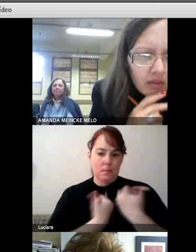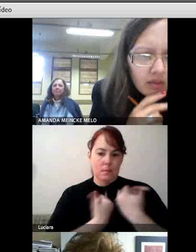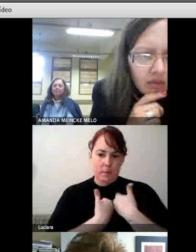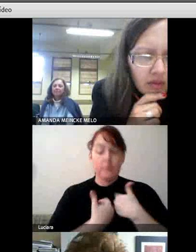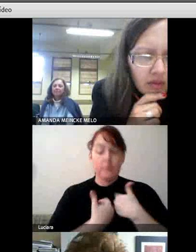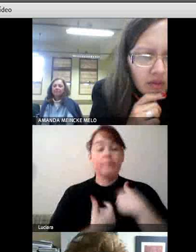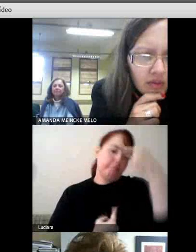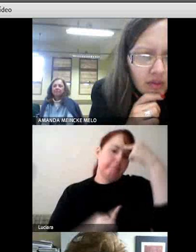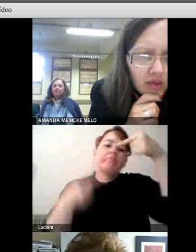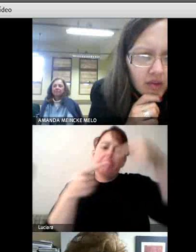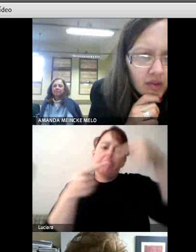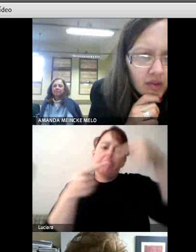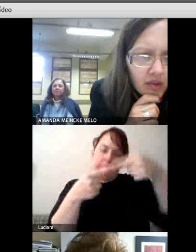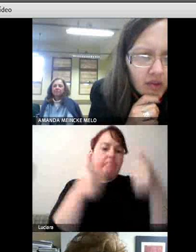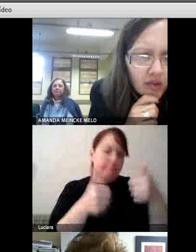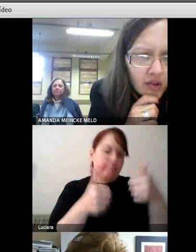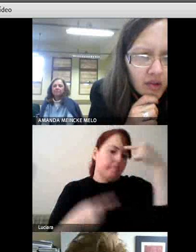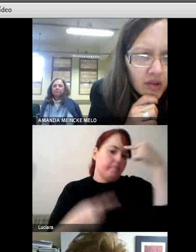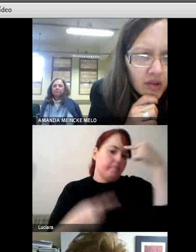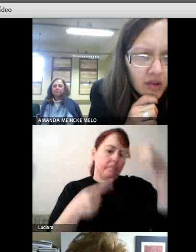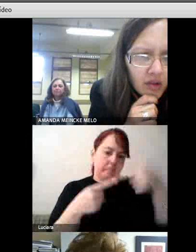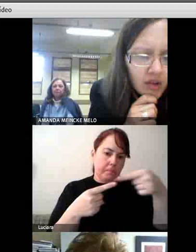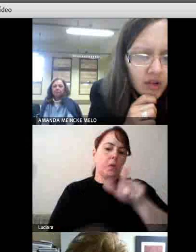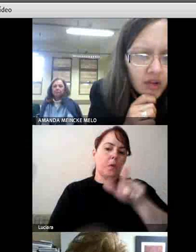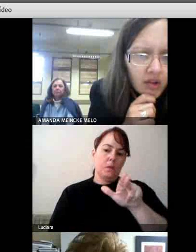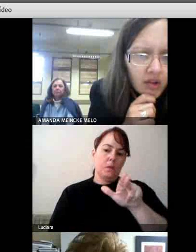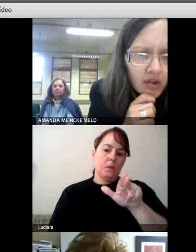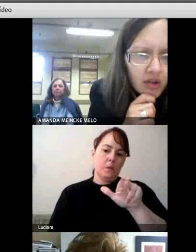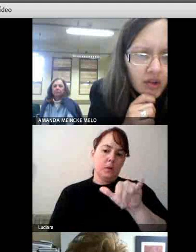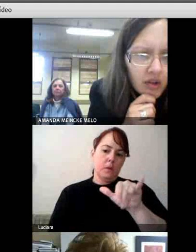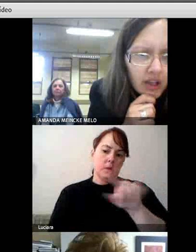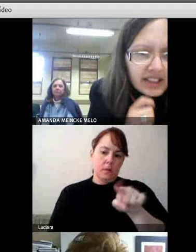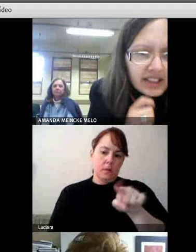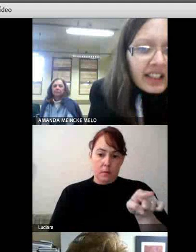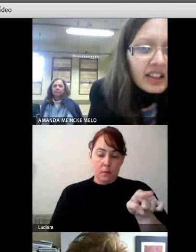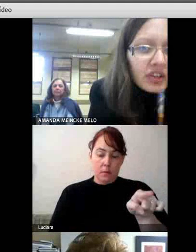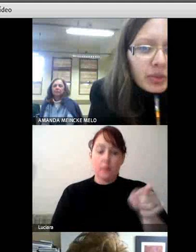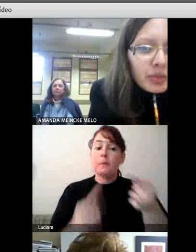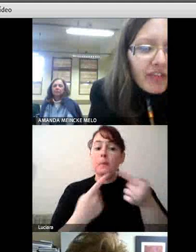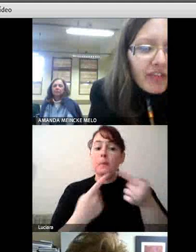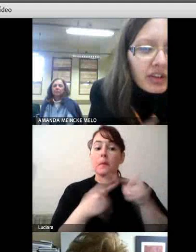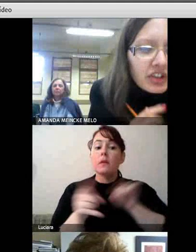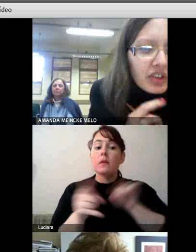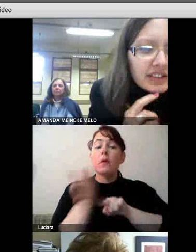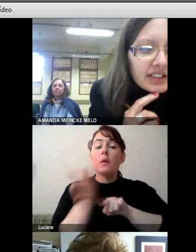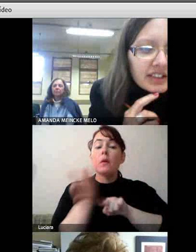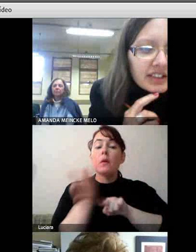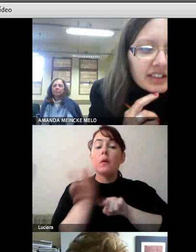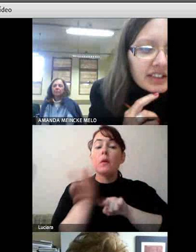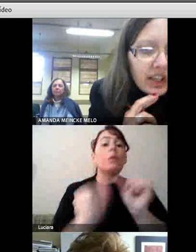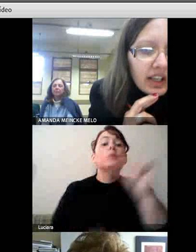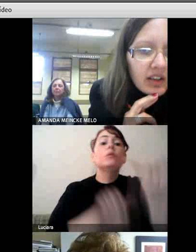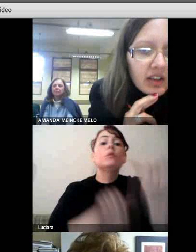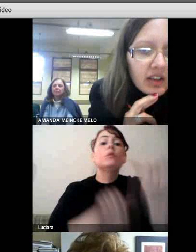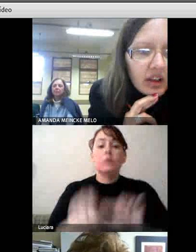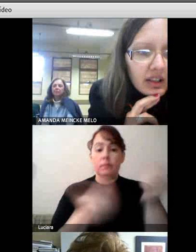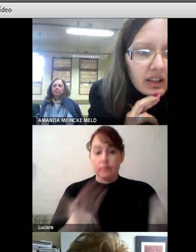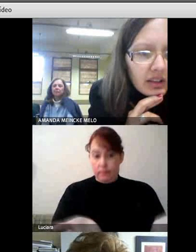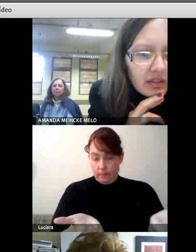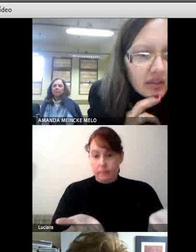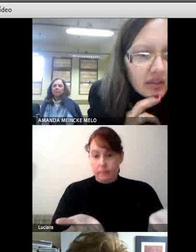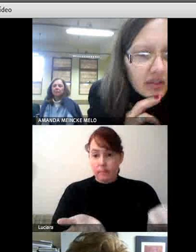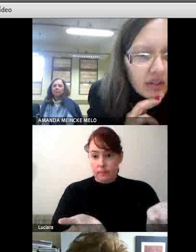Onde é que está aqui? Será que não temos... Deixa eu ver o Roller aqui. O Roller. Será que não temos uma falta de educação científica, ele coloca